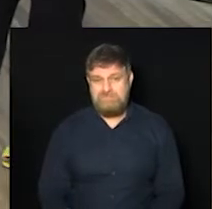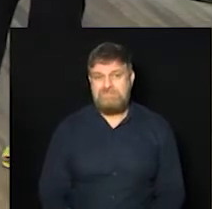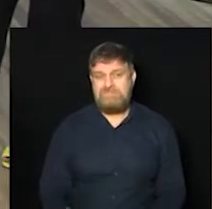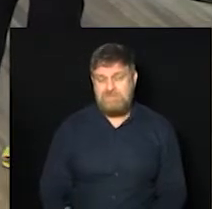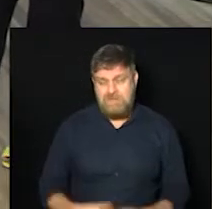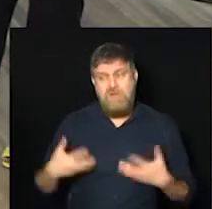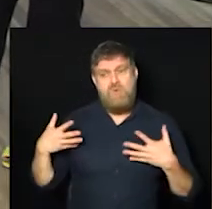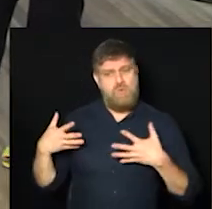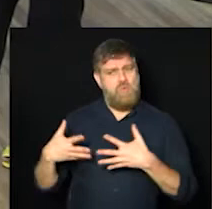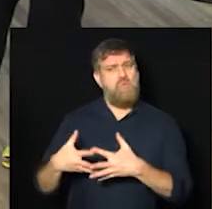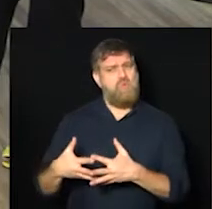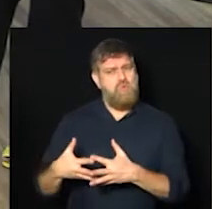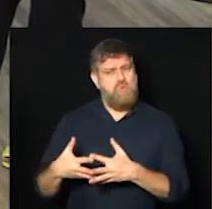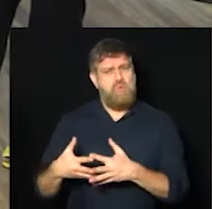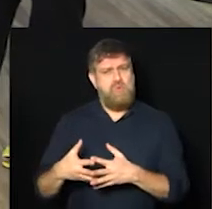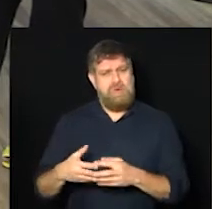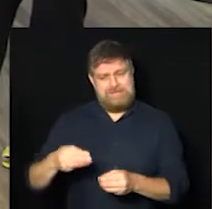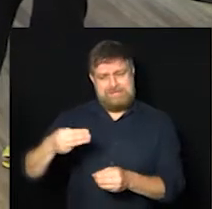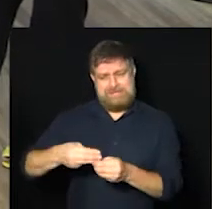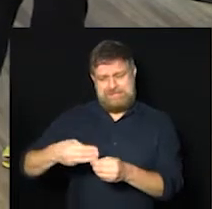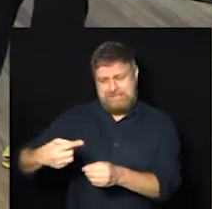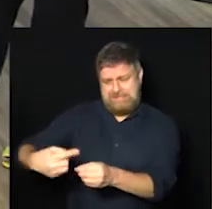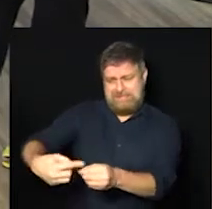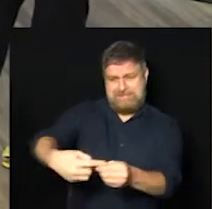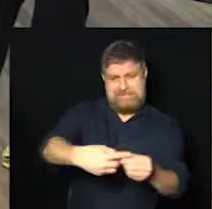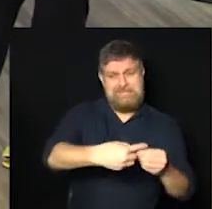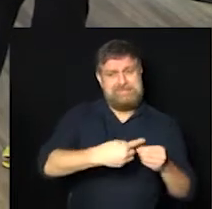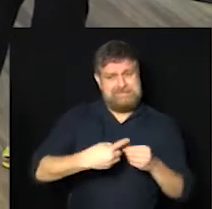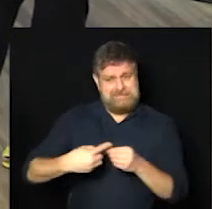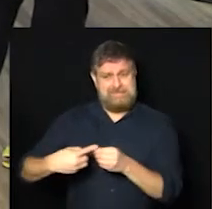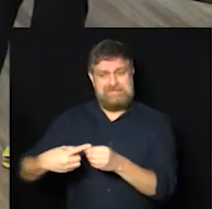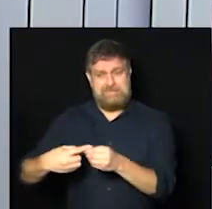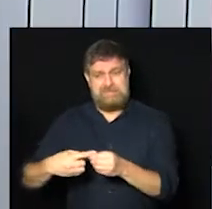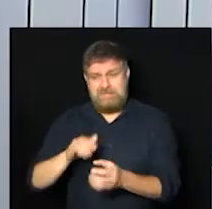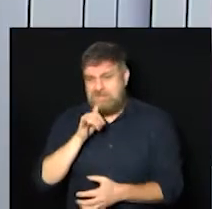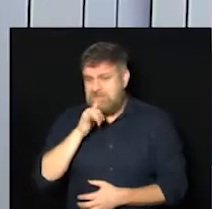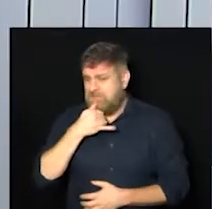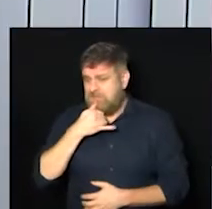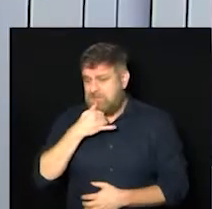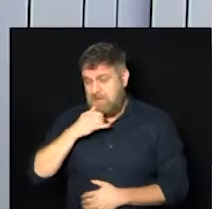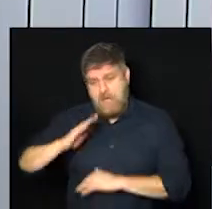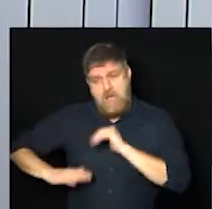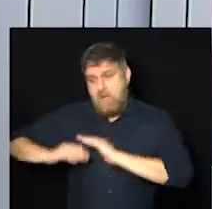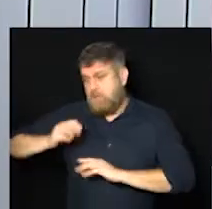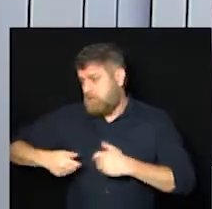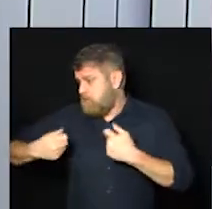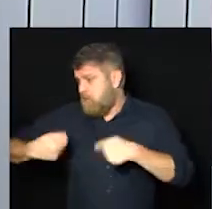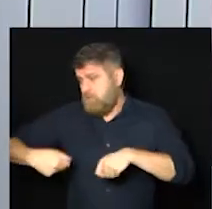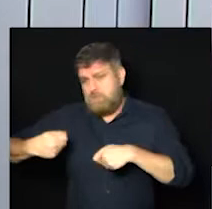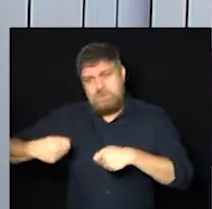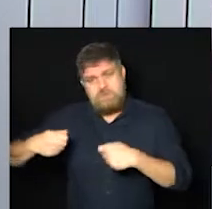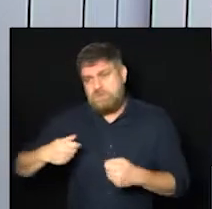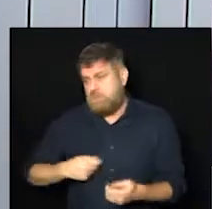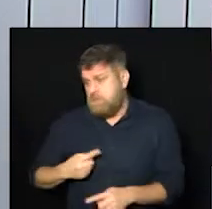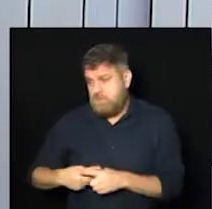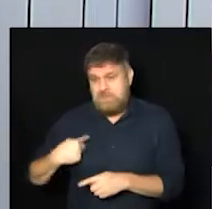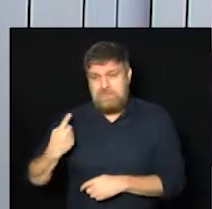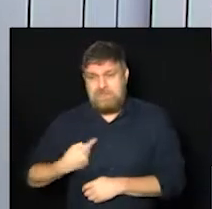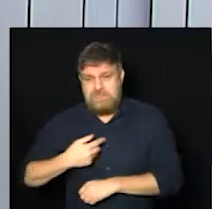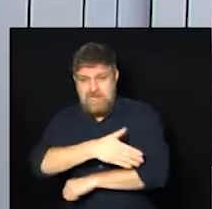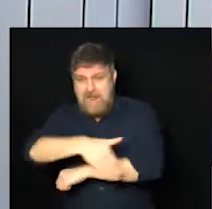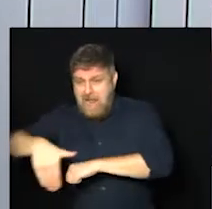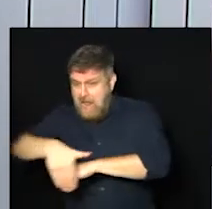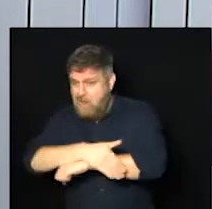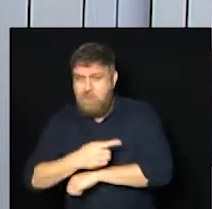bastante complicada, né, na região metropolitana de Campinas. Infelizmente, essa medida precisou ser tomada. Nós vemos as ruas,